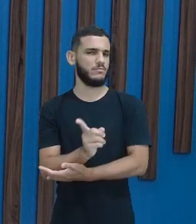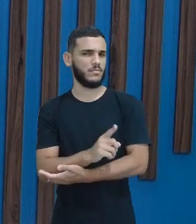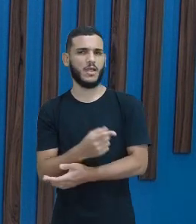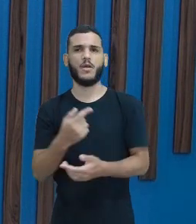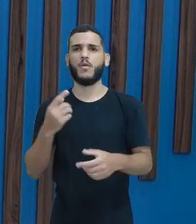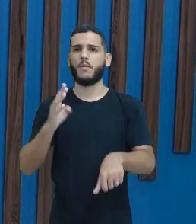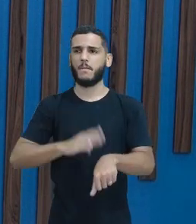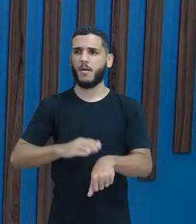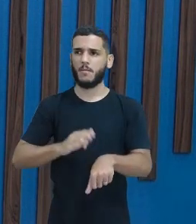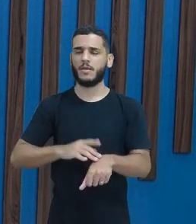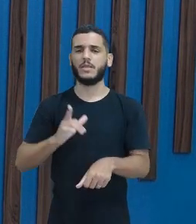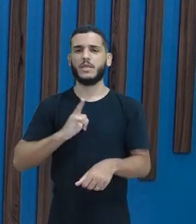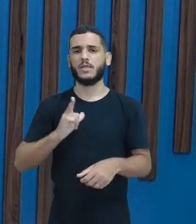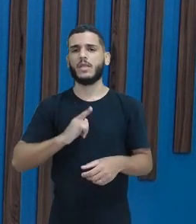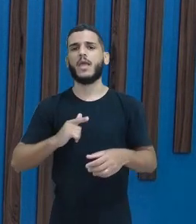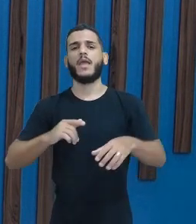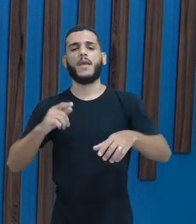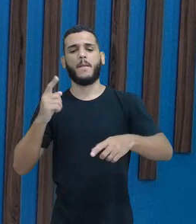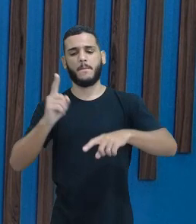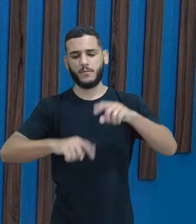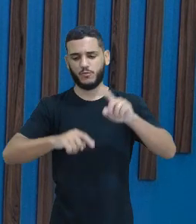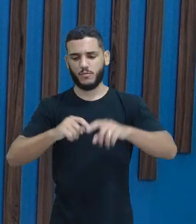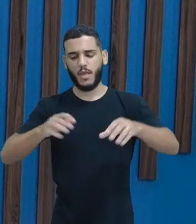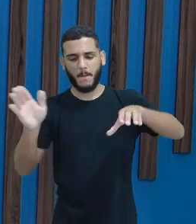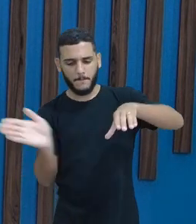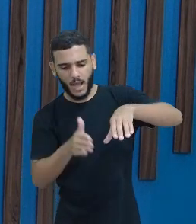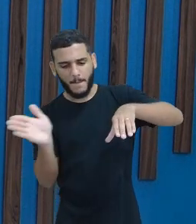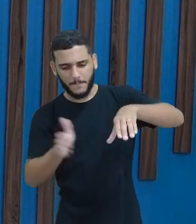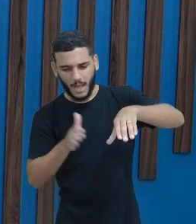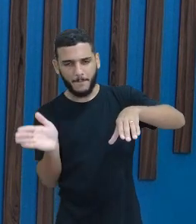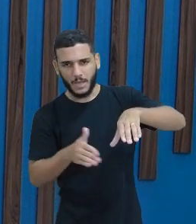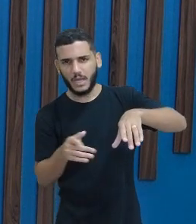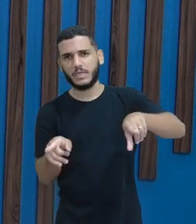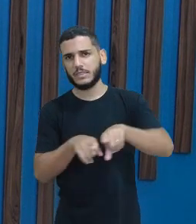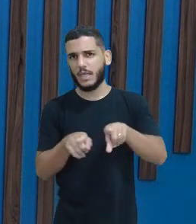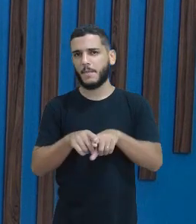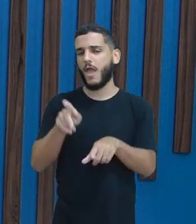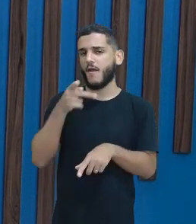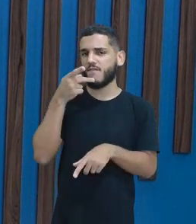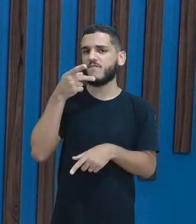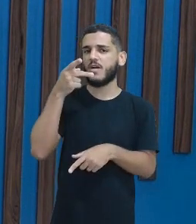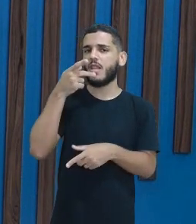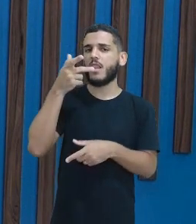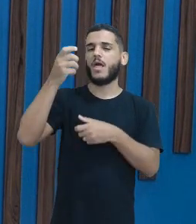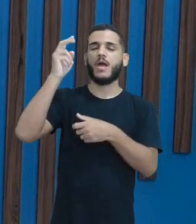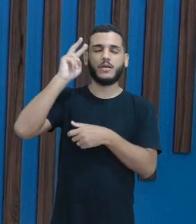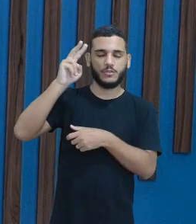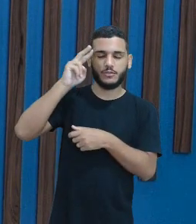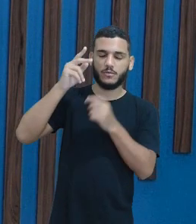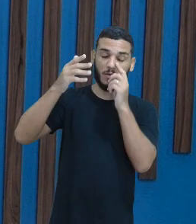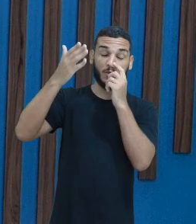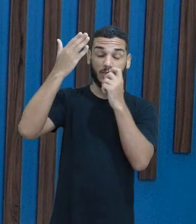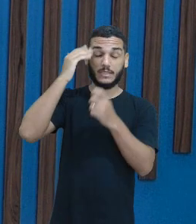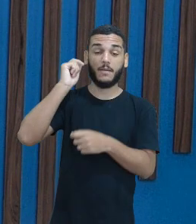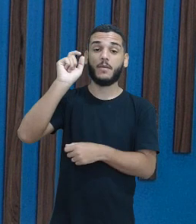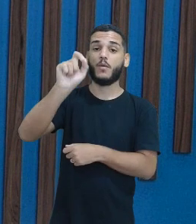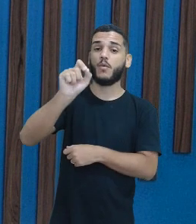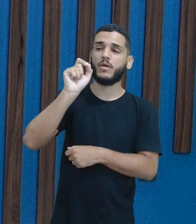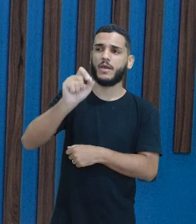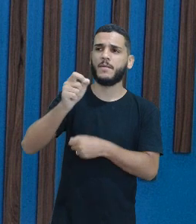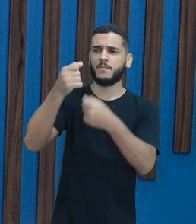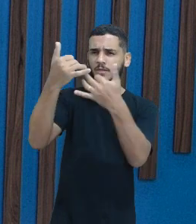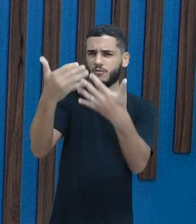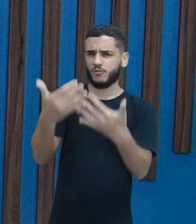tocada, nem no recitar daquela história. Um bom griot, um bom griote sabe dizer